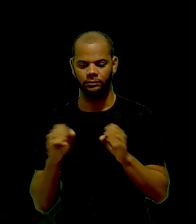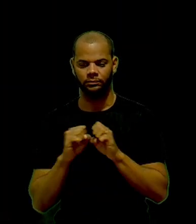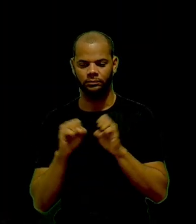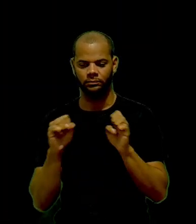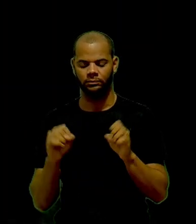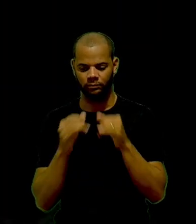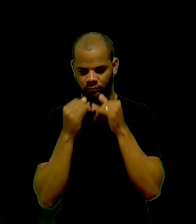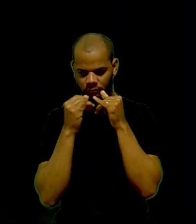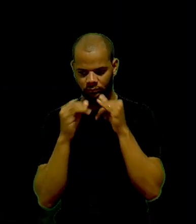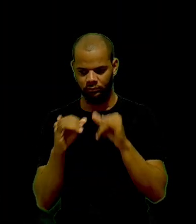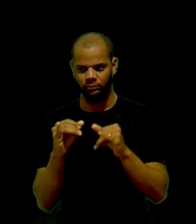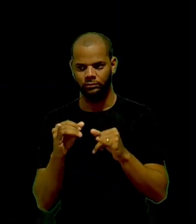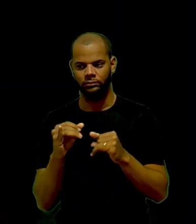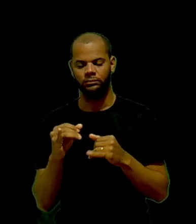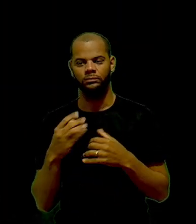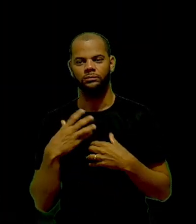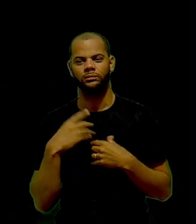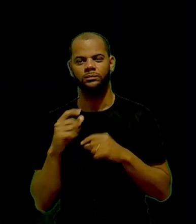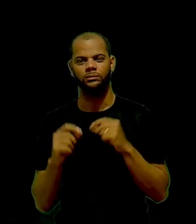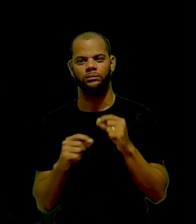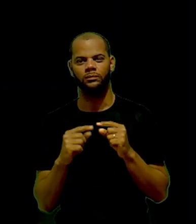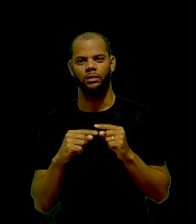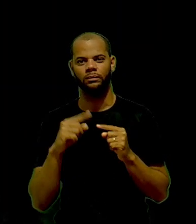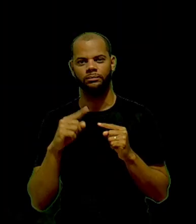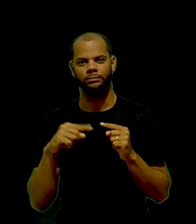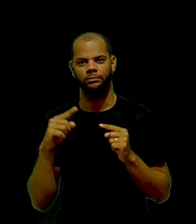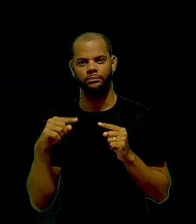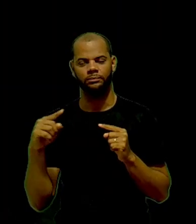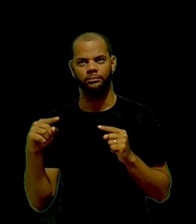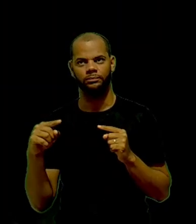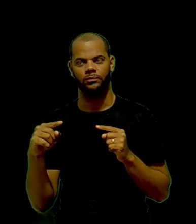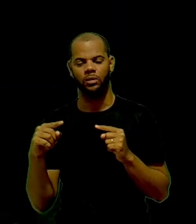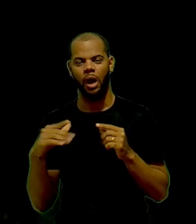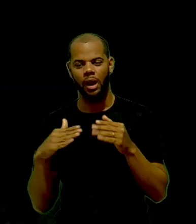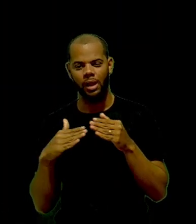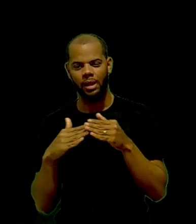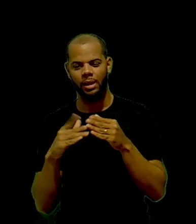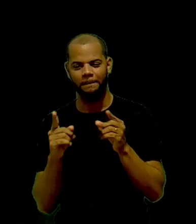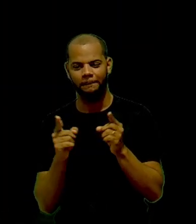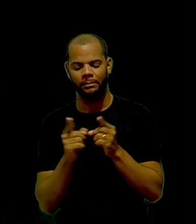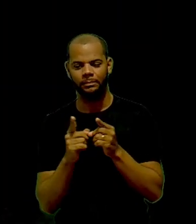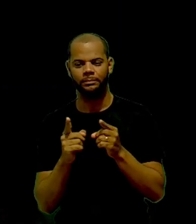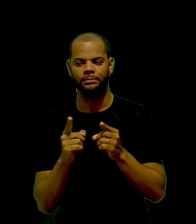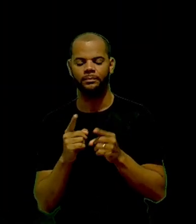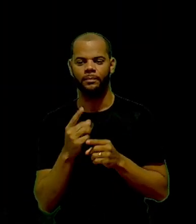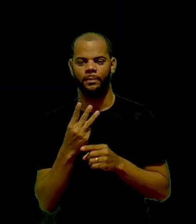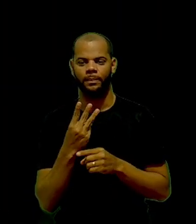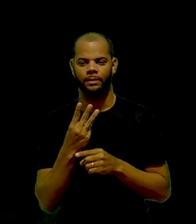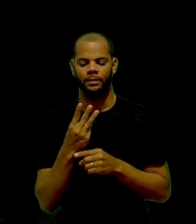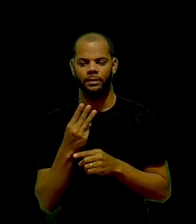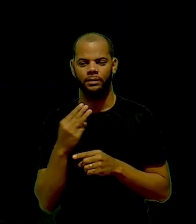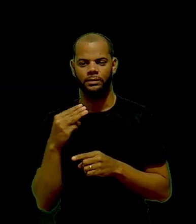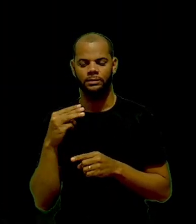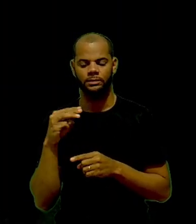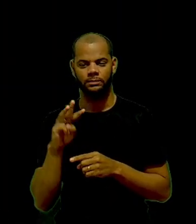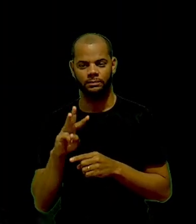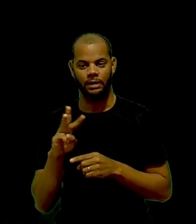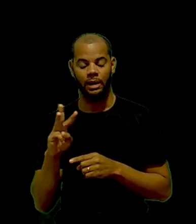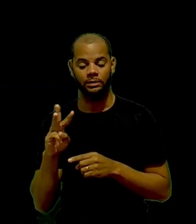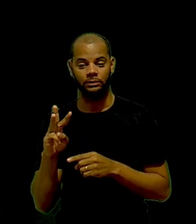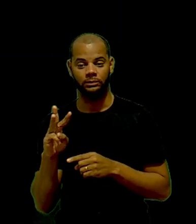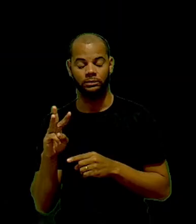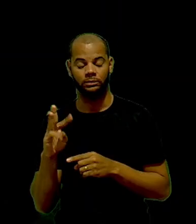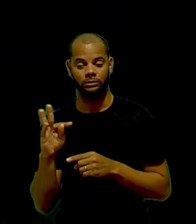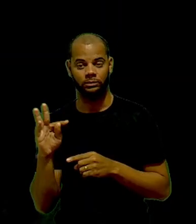começou a sentir a variabilidade, então ele já limitou um pouco, limitou em 3 megawatt de